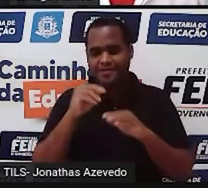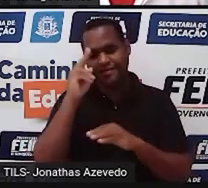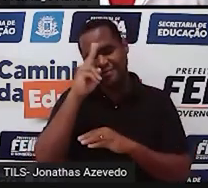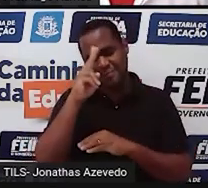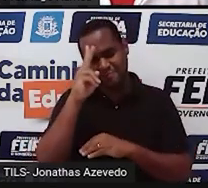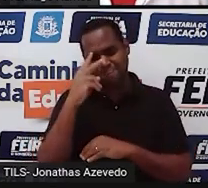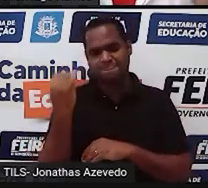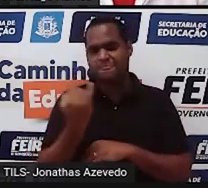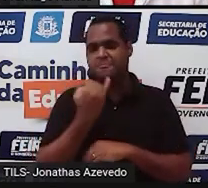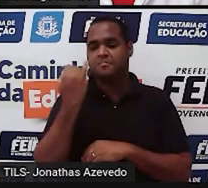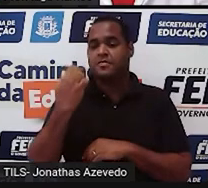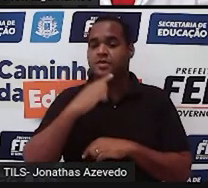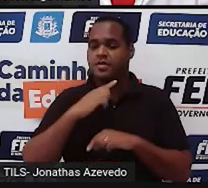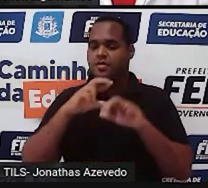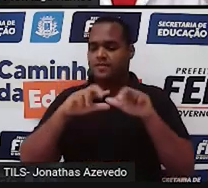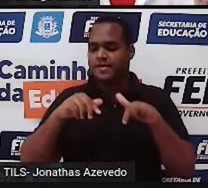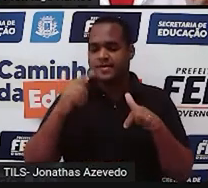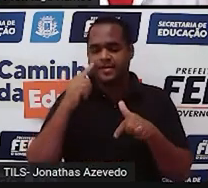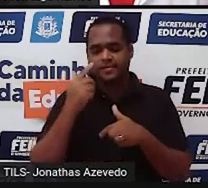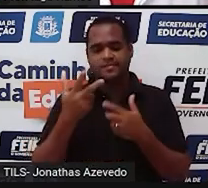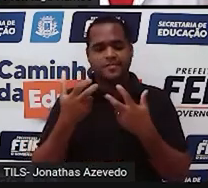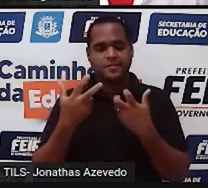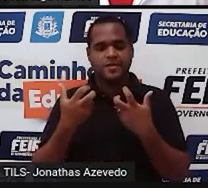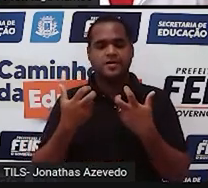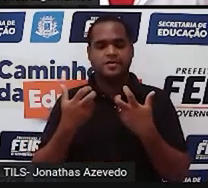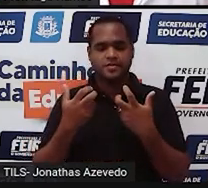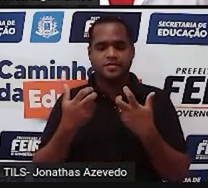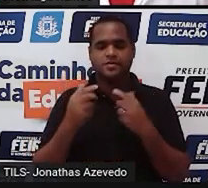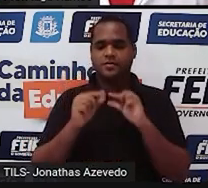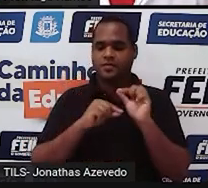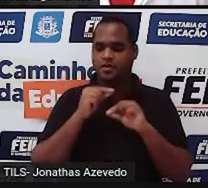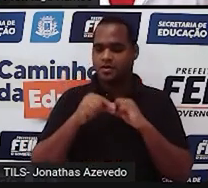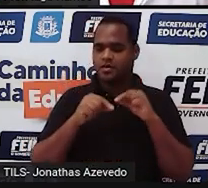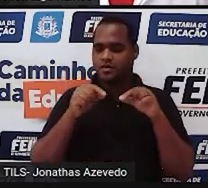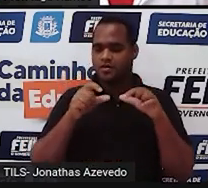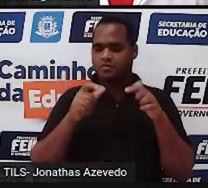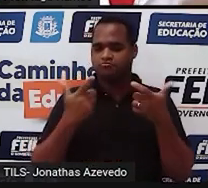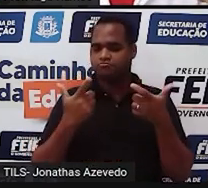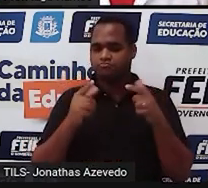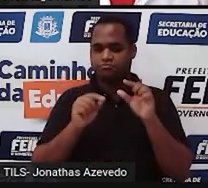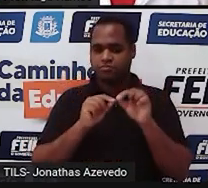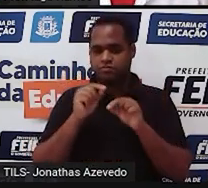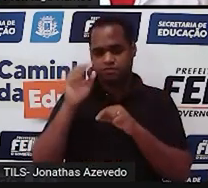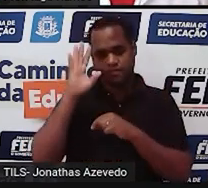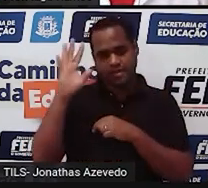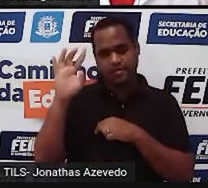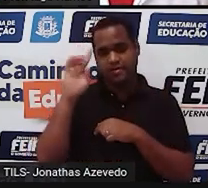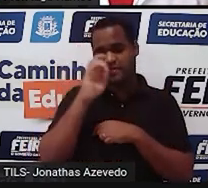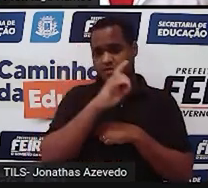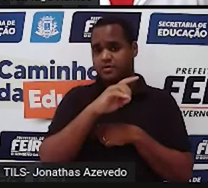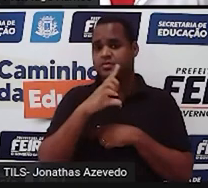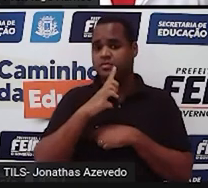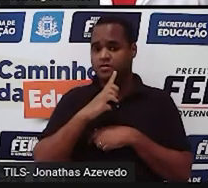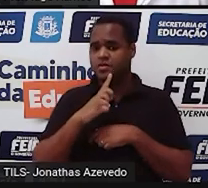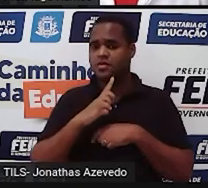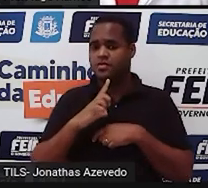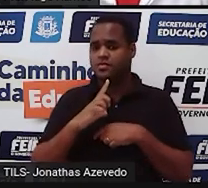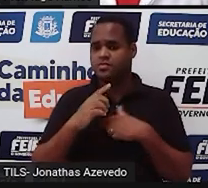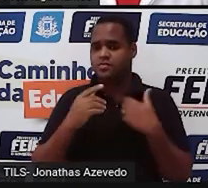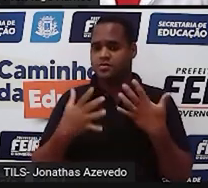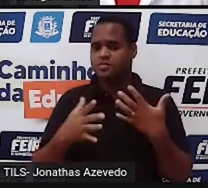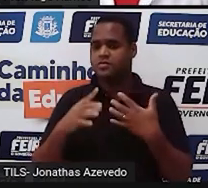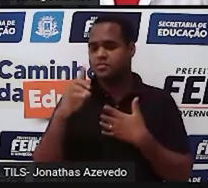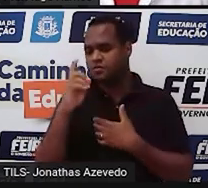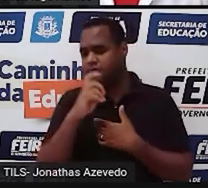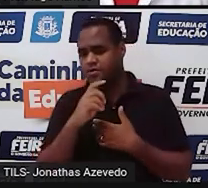lembrar dessas coisas é que você vai perceber né onde é que você teve mais dificuldade onde é que você